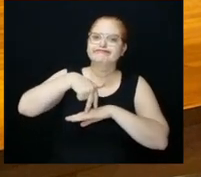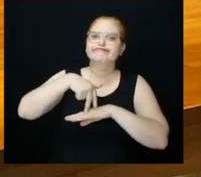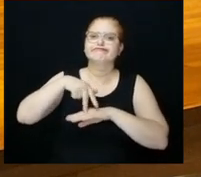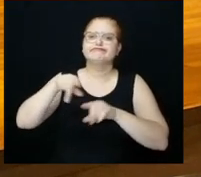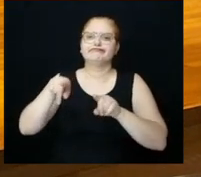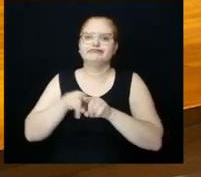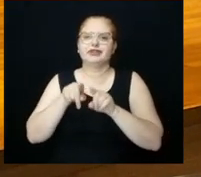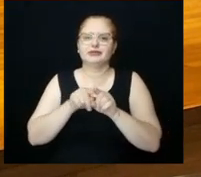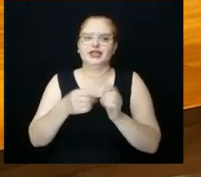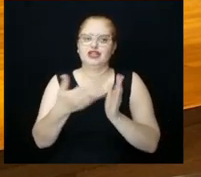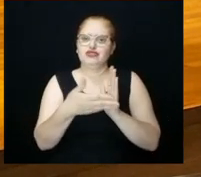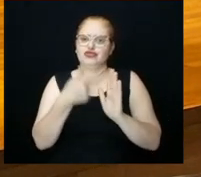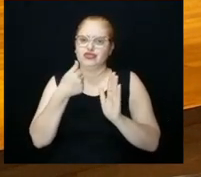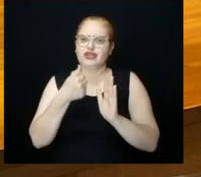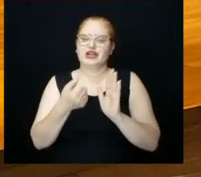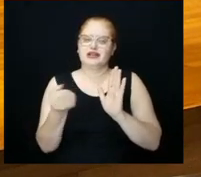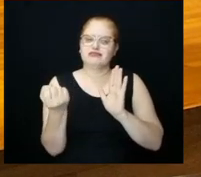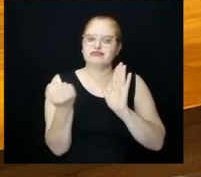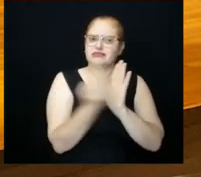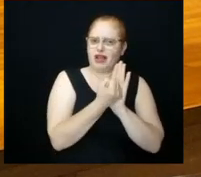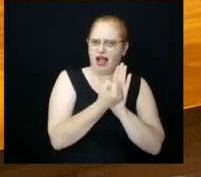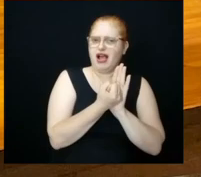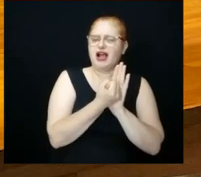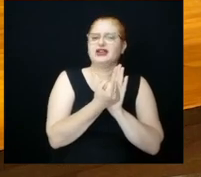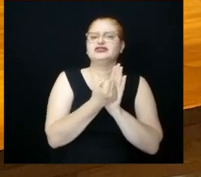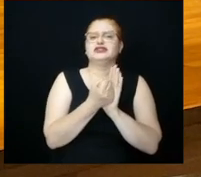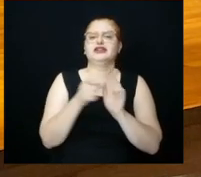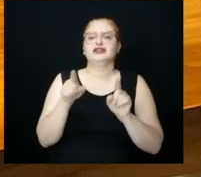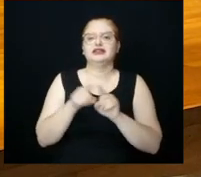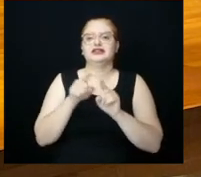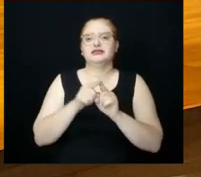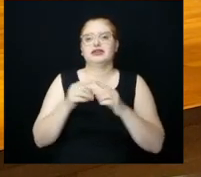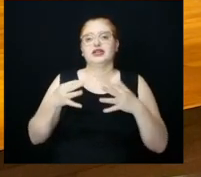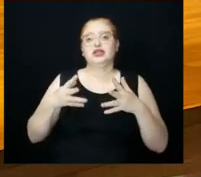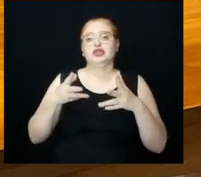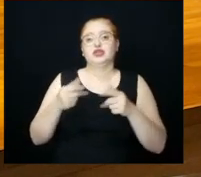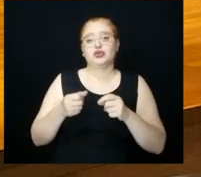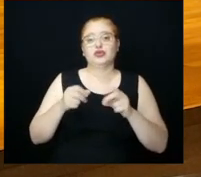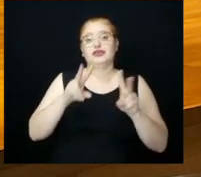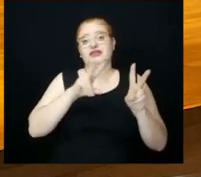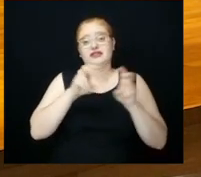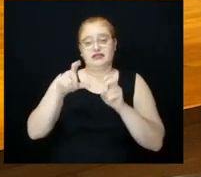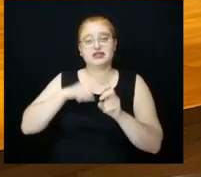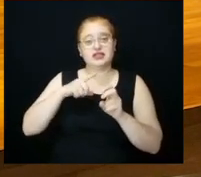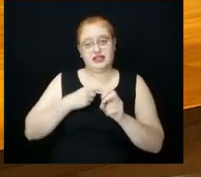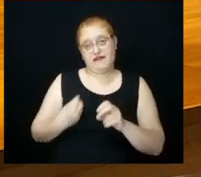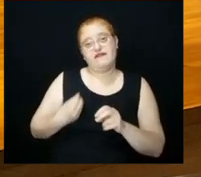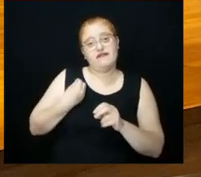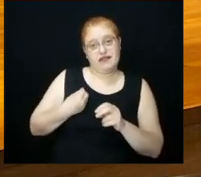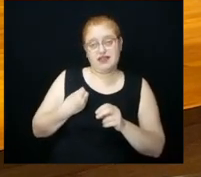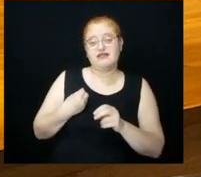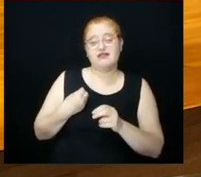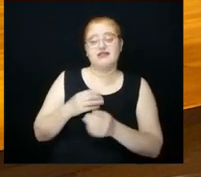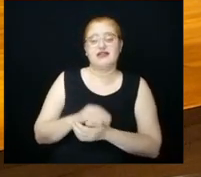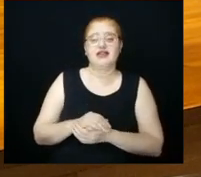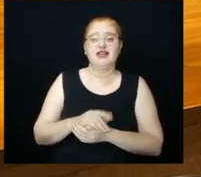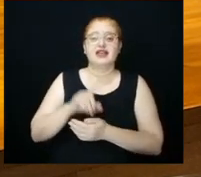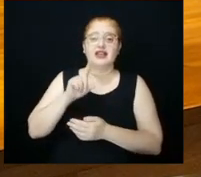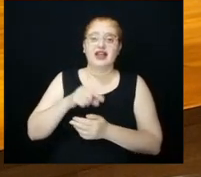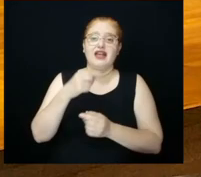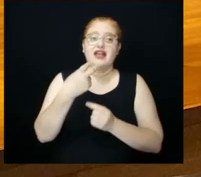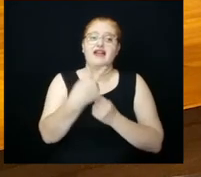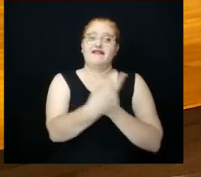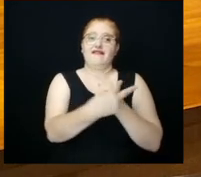visão estereotipada que tinham dela e todos os conflitos que ela tem a partir daí, ou seja, a partir da visão